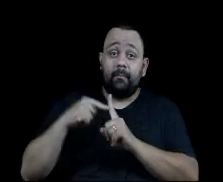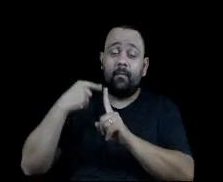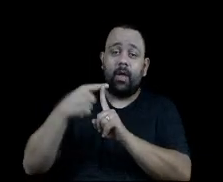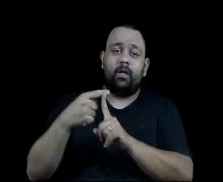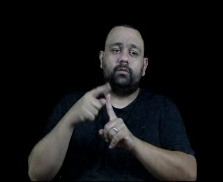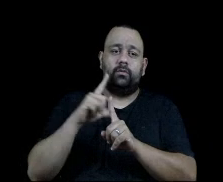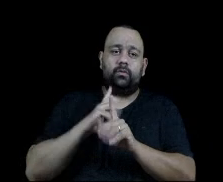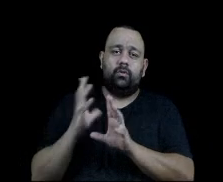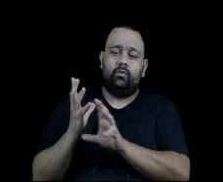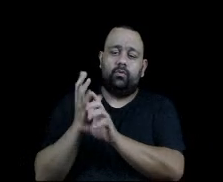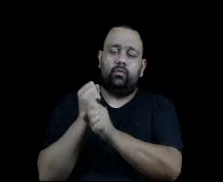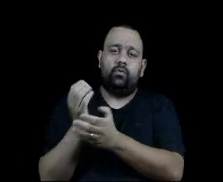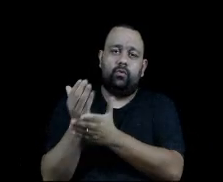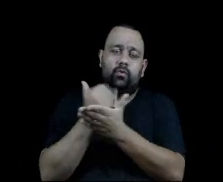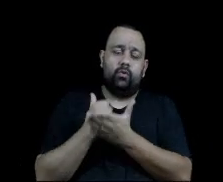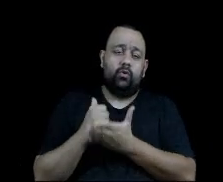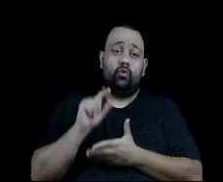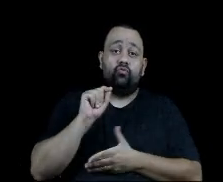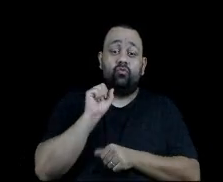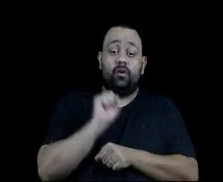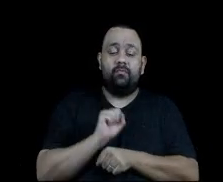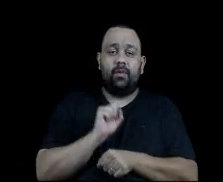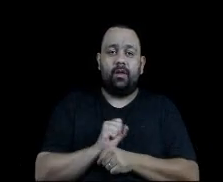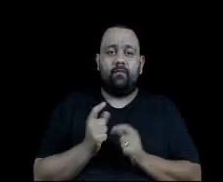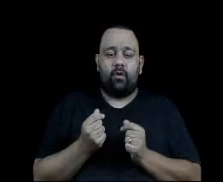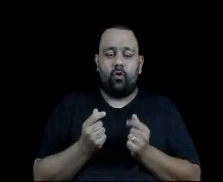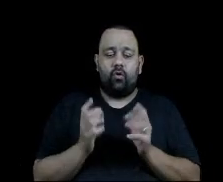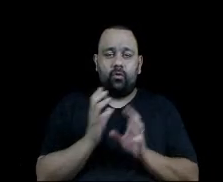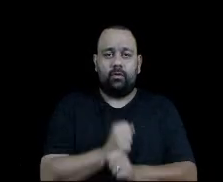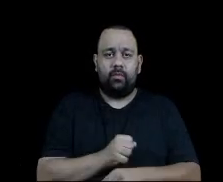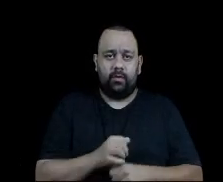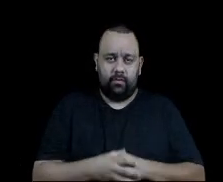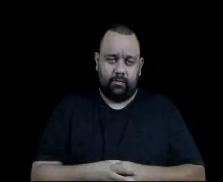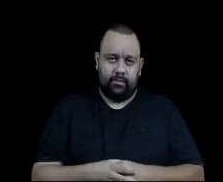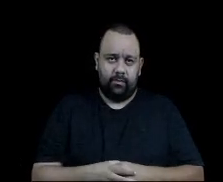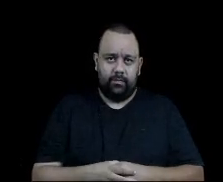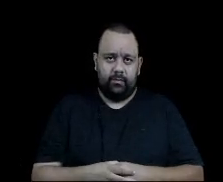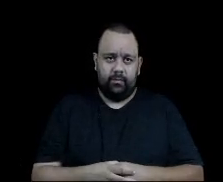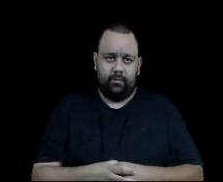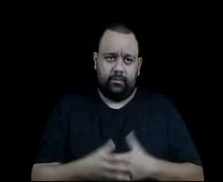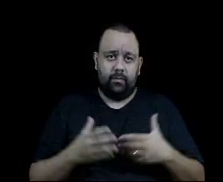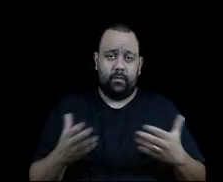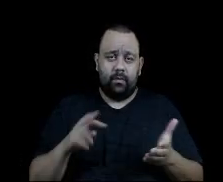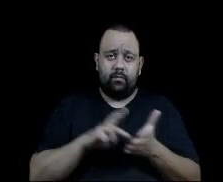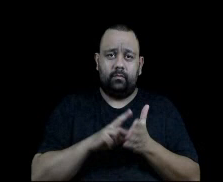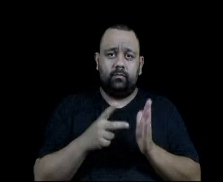115,04% a mais arrecadado do que se esperava no orçamento.